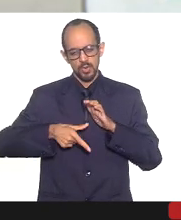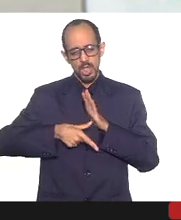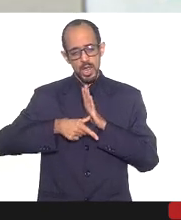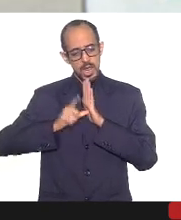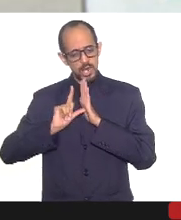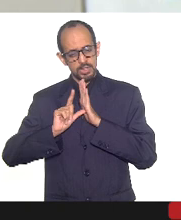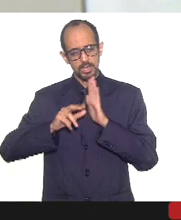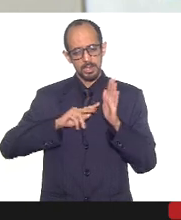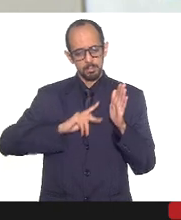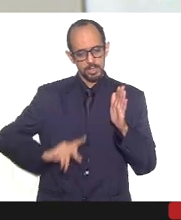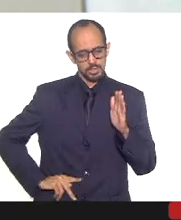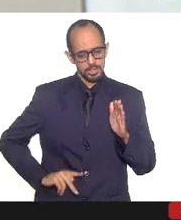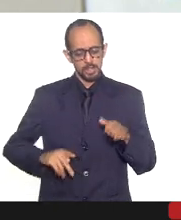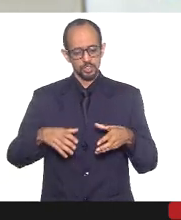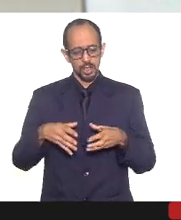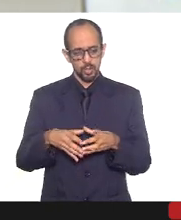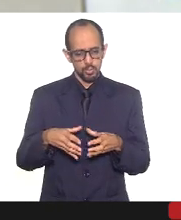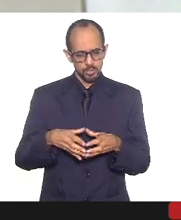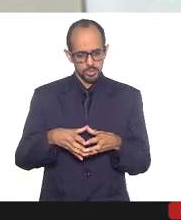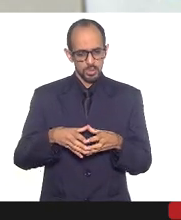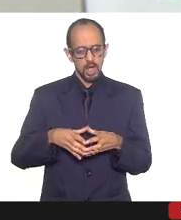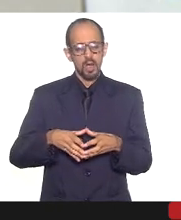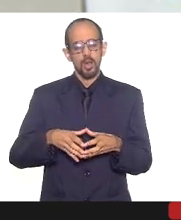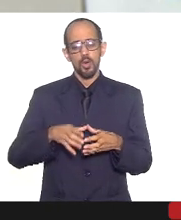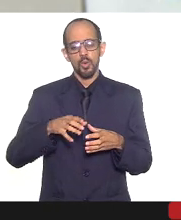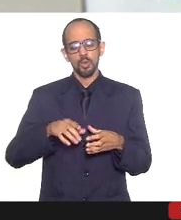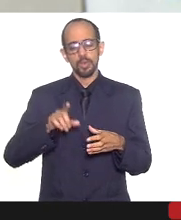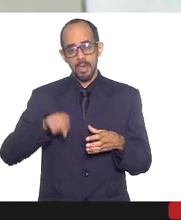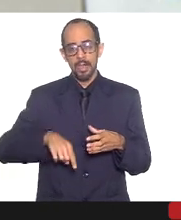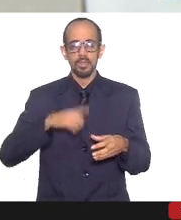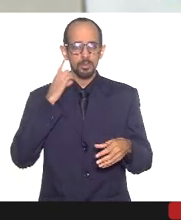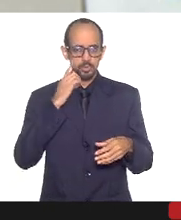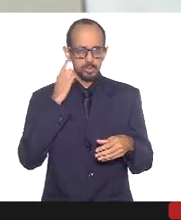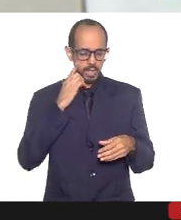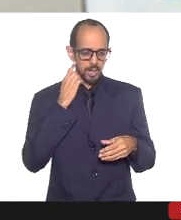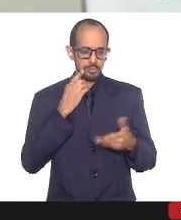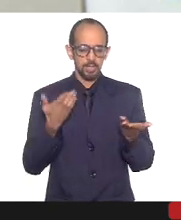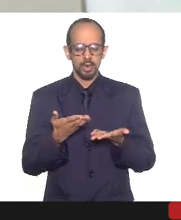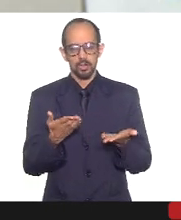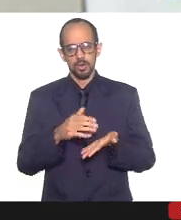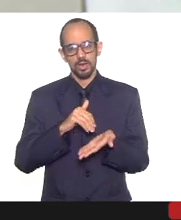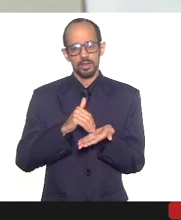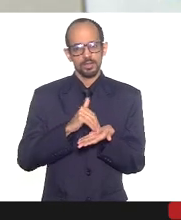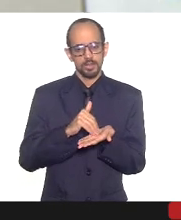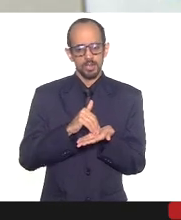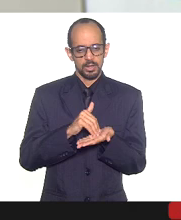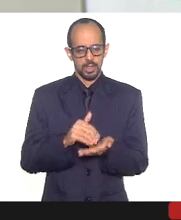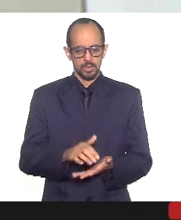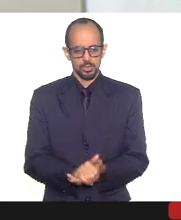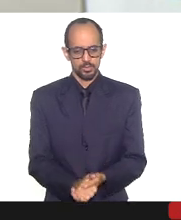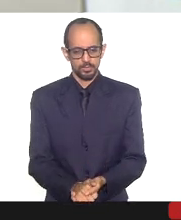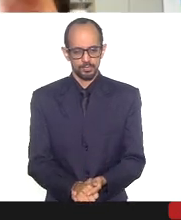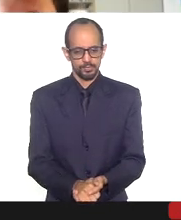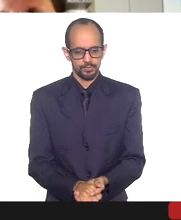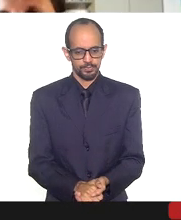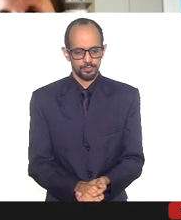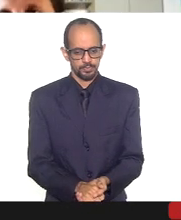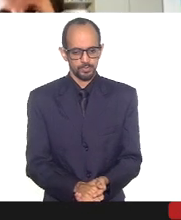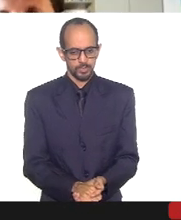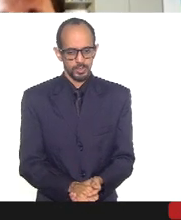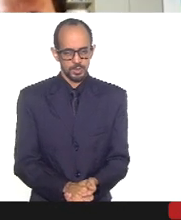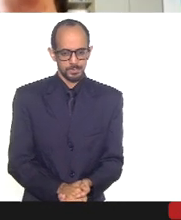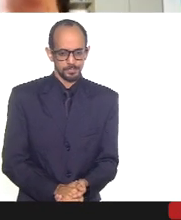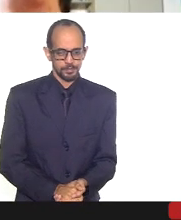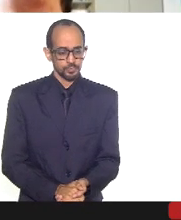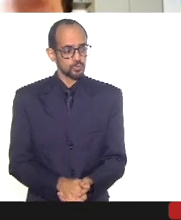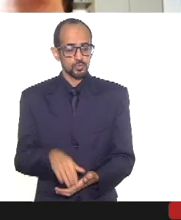que era deputado, e manteve essa postura como secretário. Conte Bittencourt. Deputado